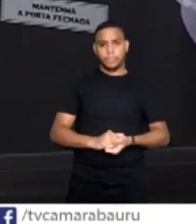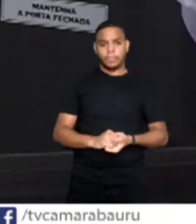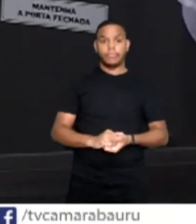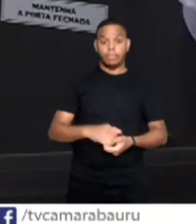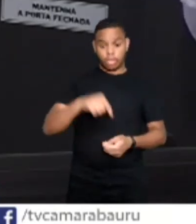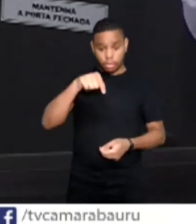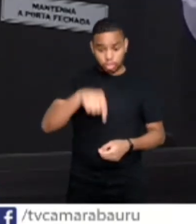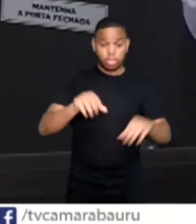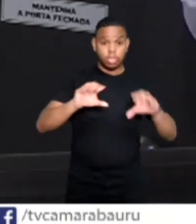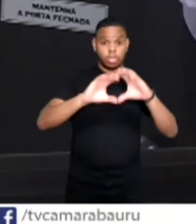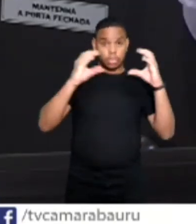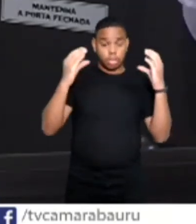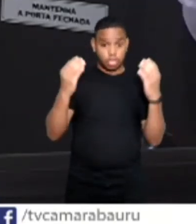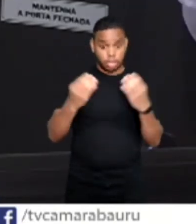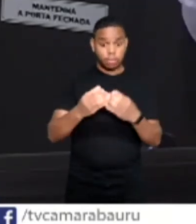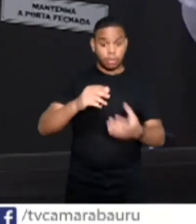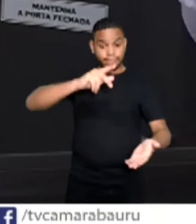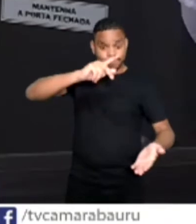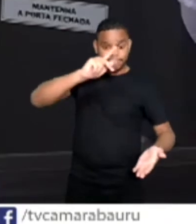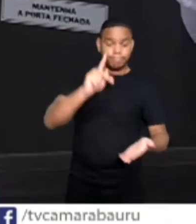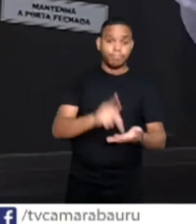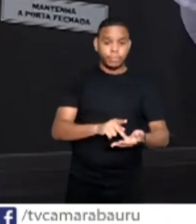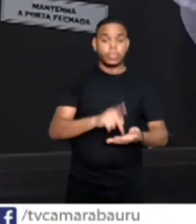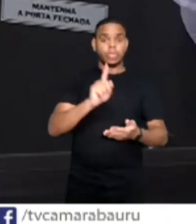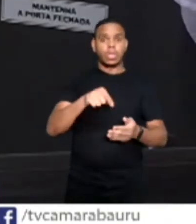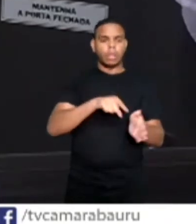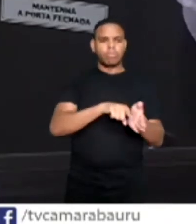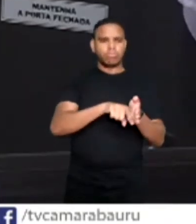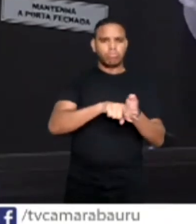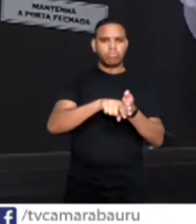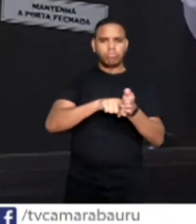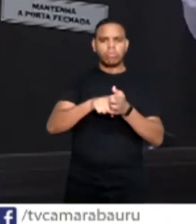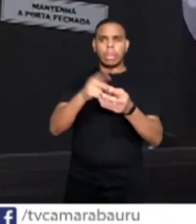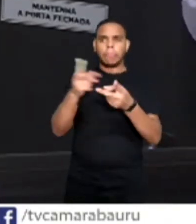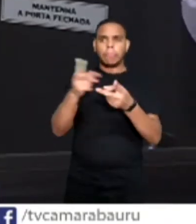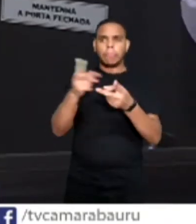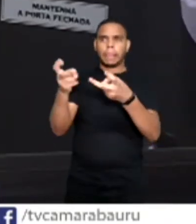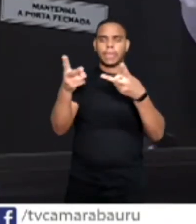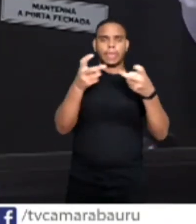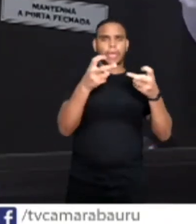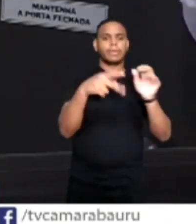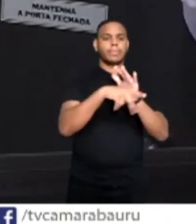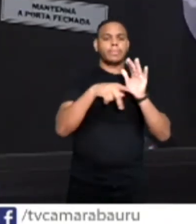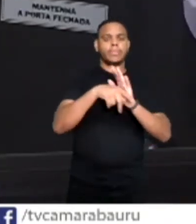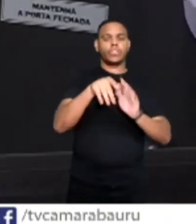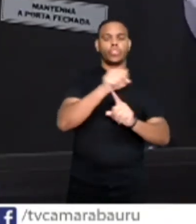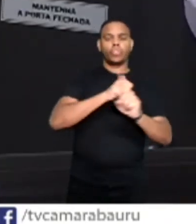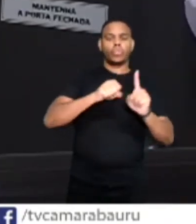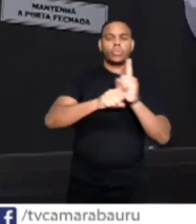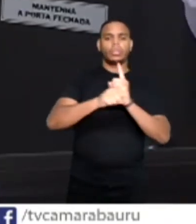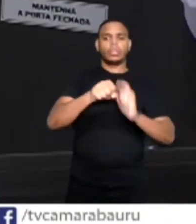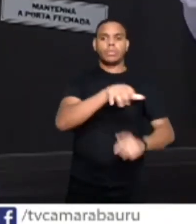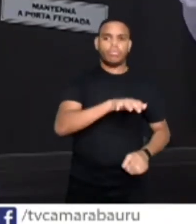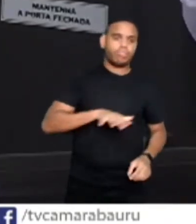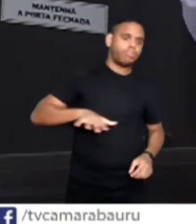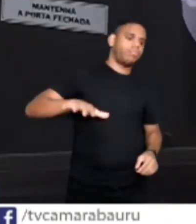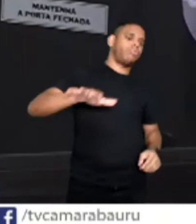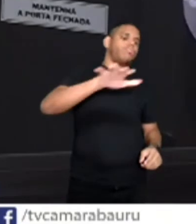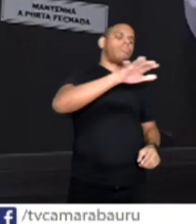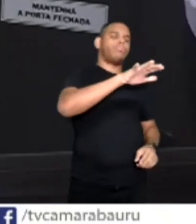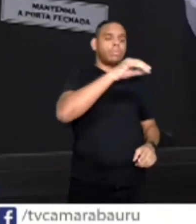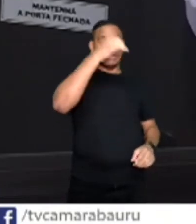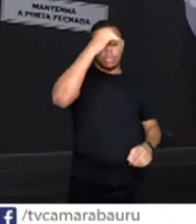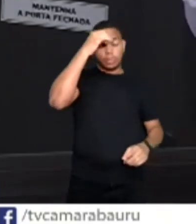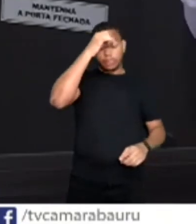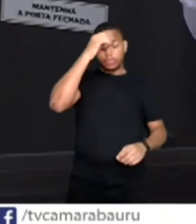Municipal a verdadeira caixa de ressonância da sociedade de Bauru, pelas mais diversificadas